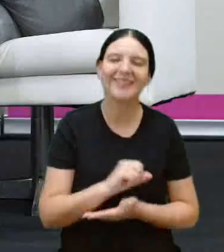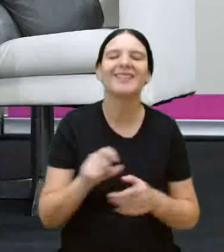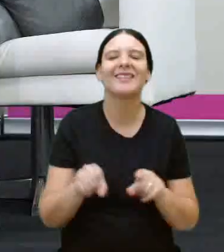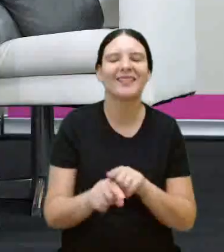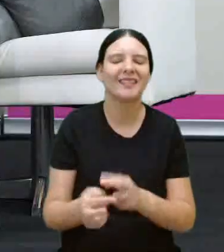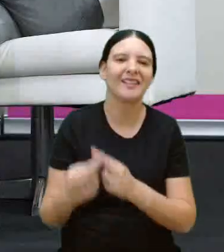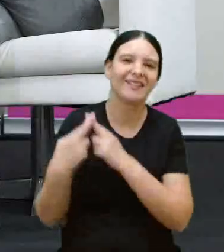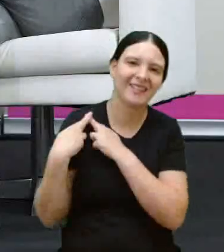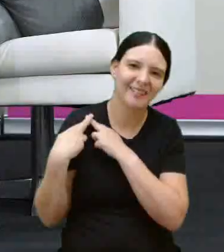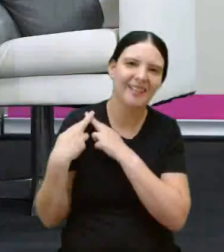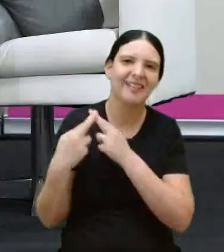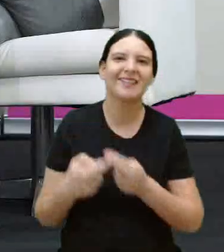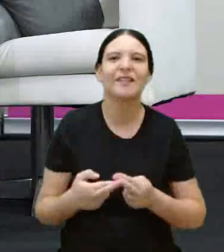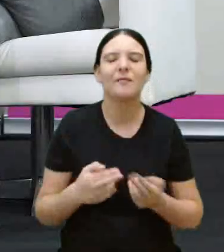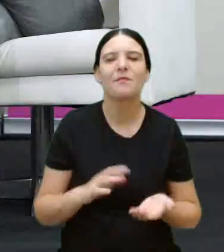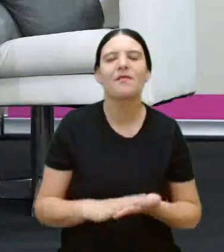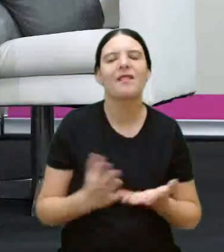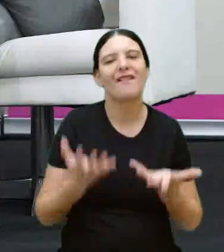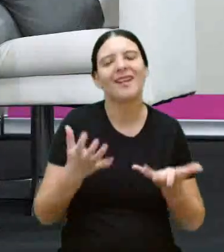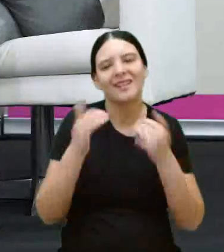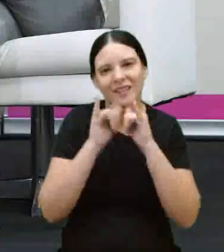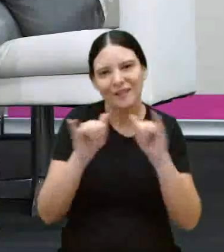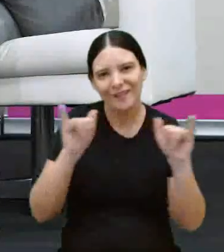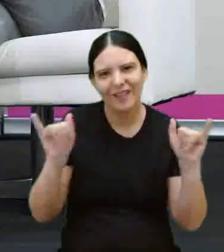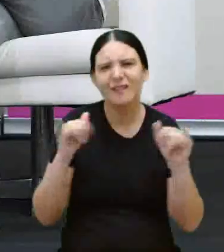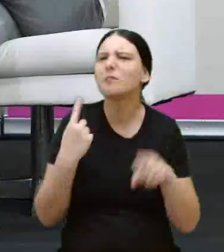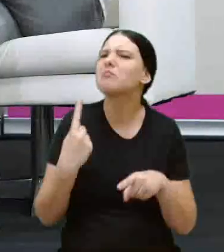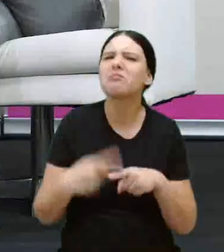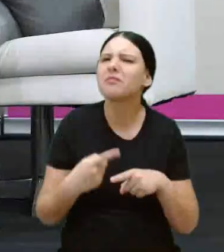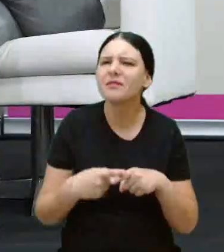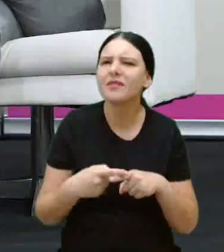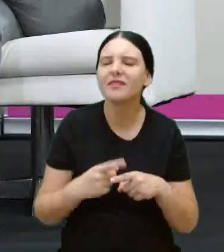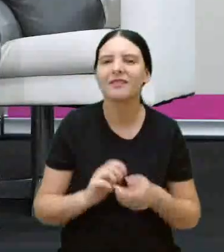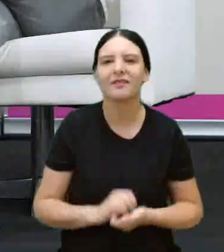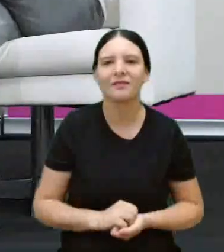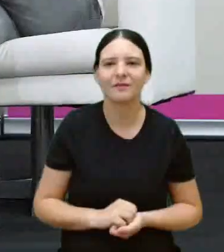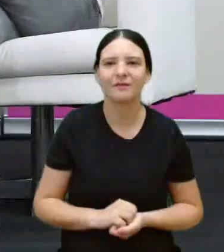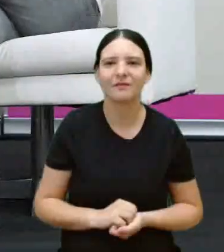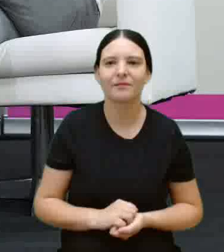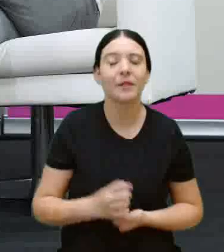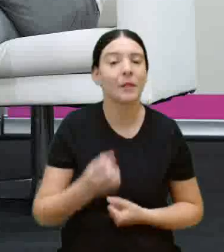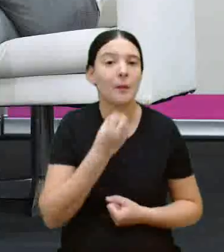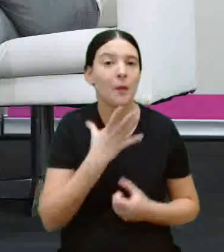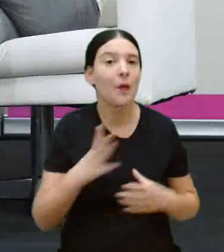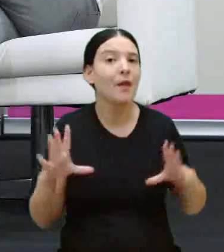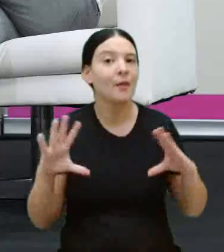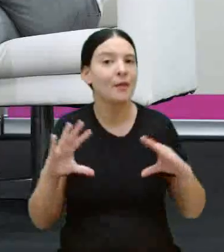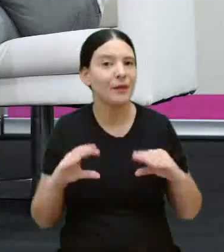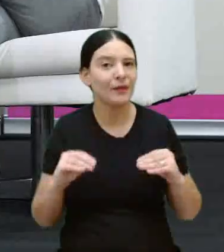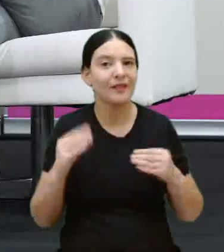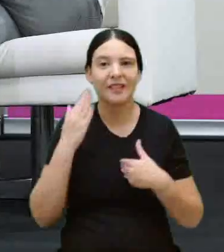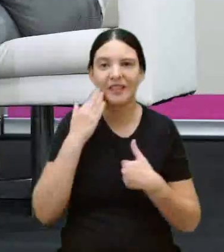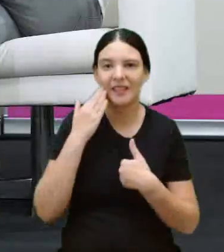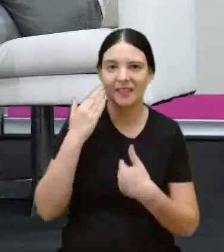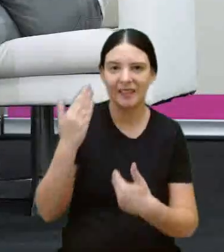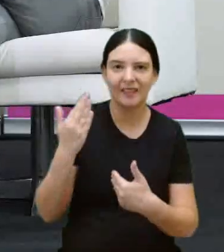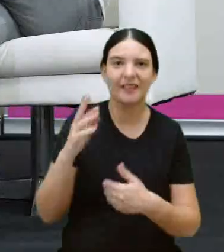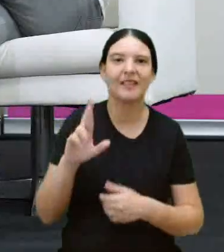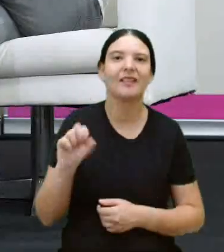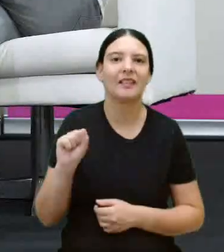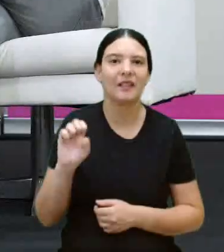responsabilidade. Eu queria que você contasse um pouquinho por quê. Boa noite, eu quero agradecer, Rose, obrigado pela essa recepção,